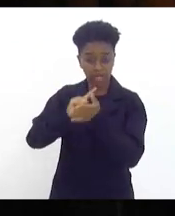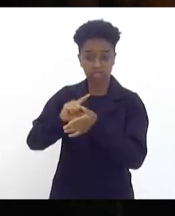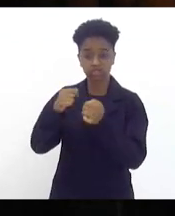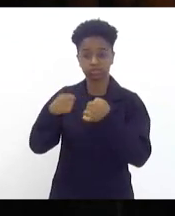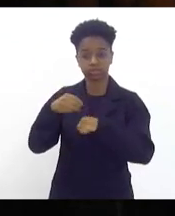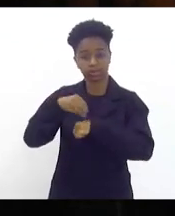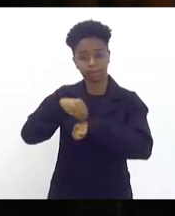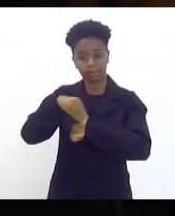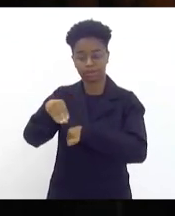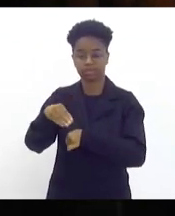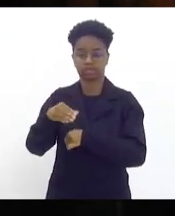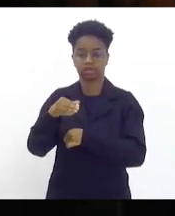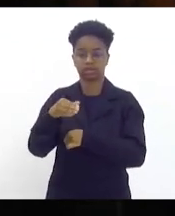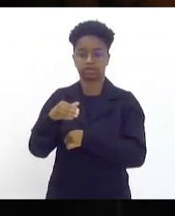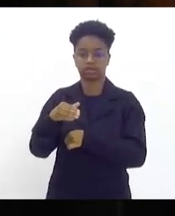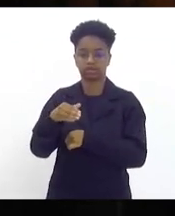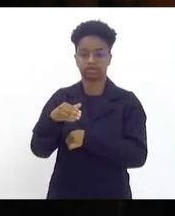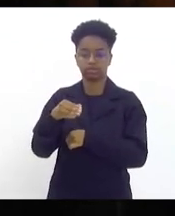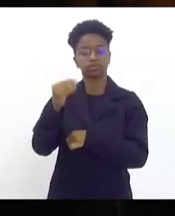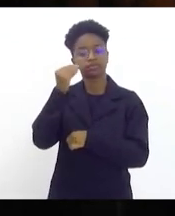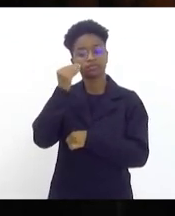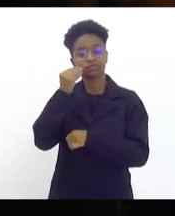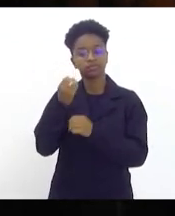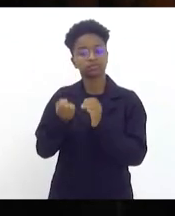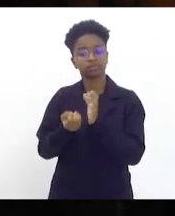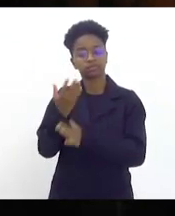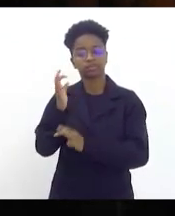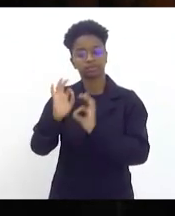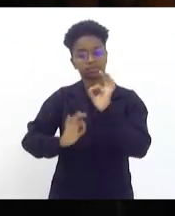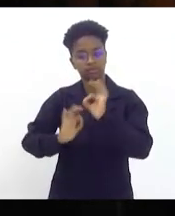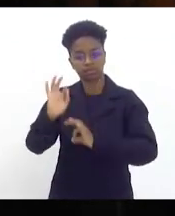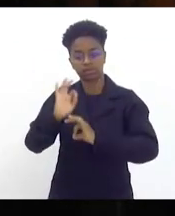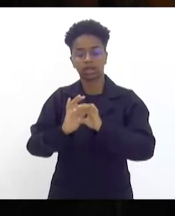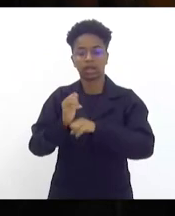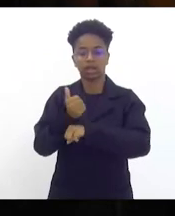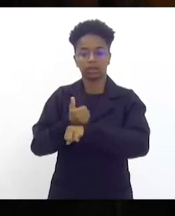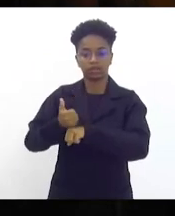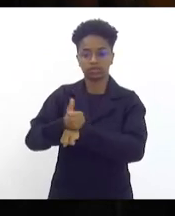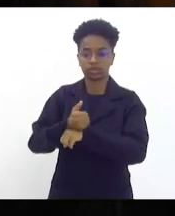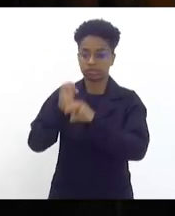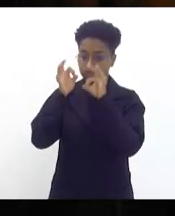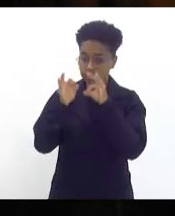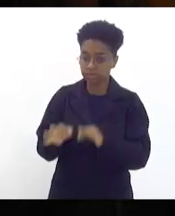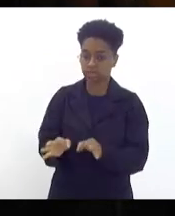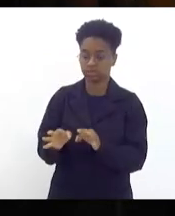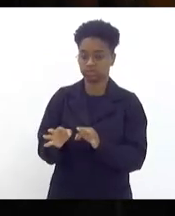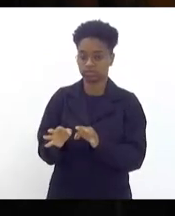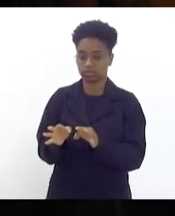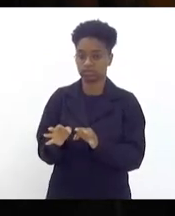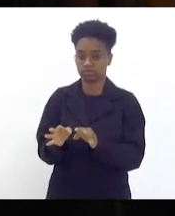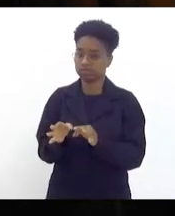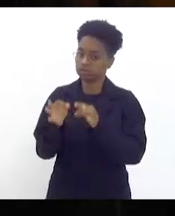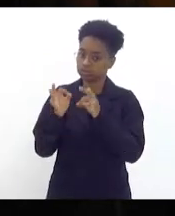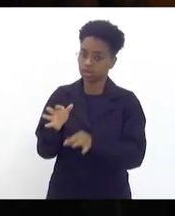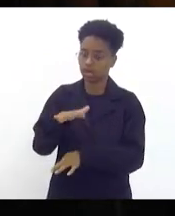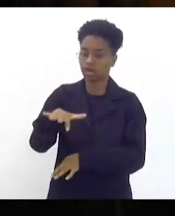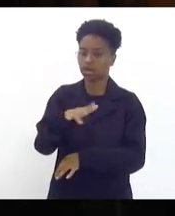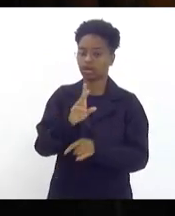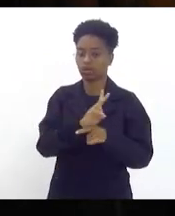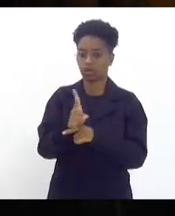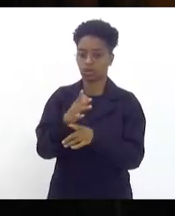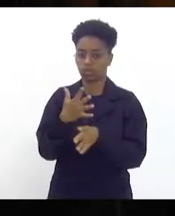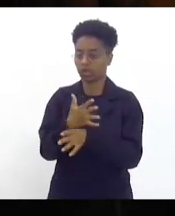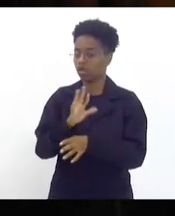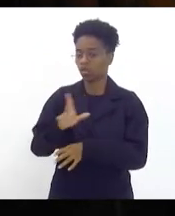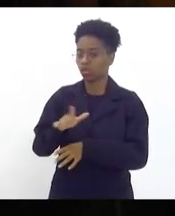para estabelecer um plano de cargos e salários honesto Digno Para guarda municipal E não aquele